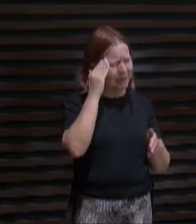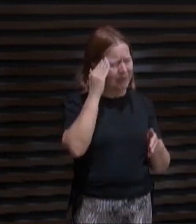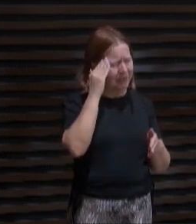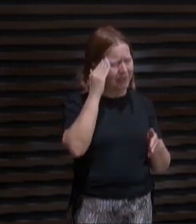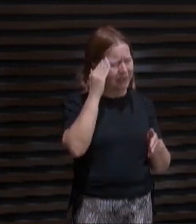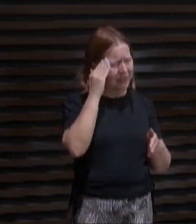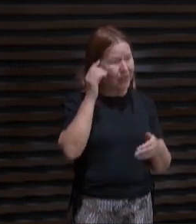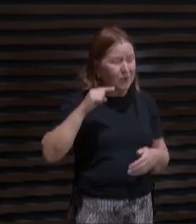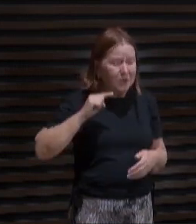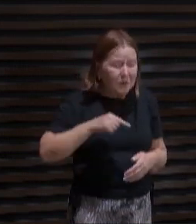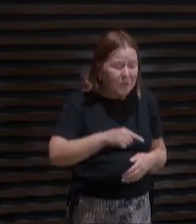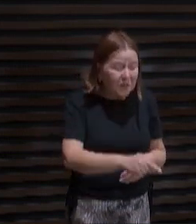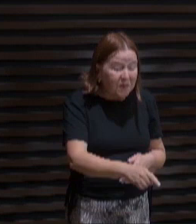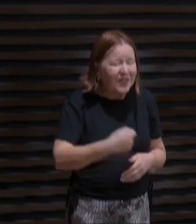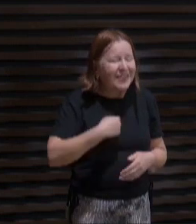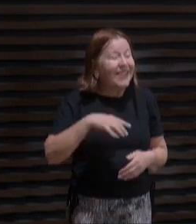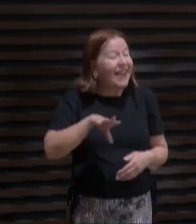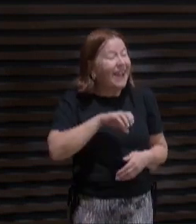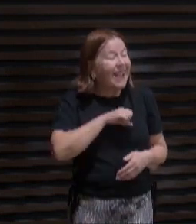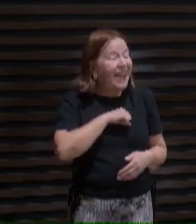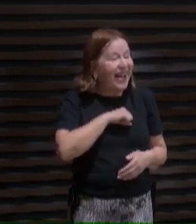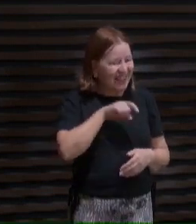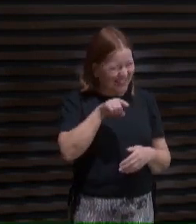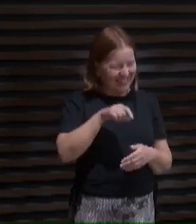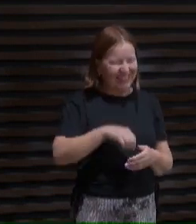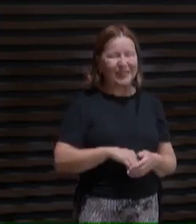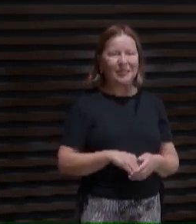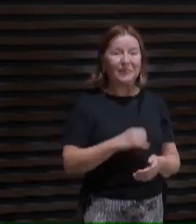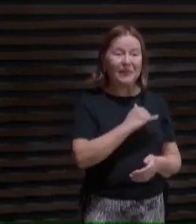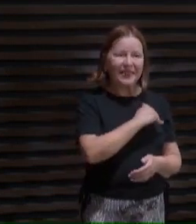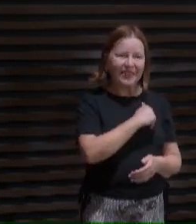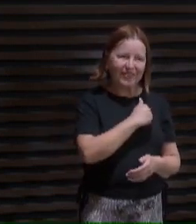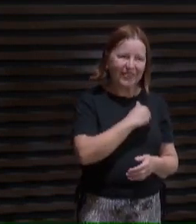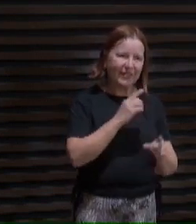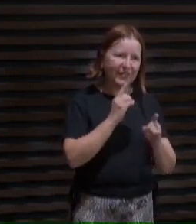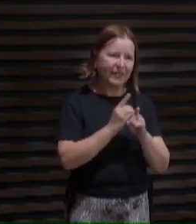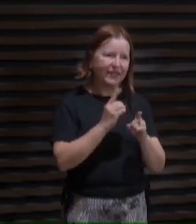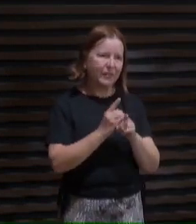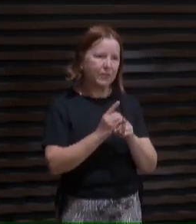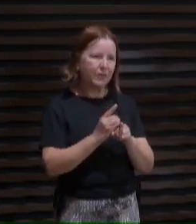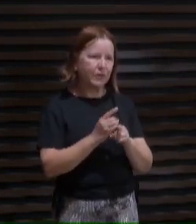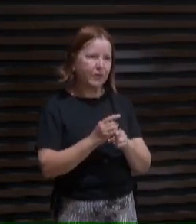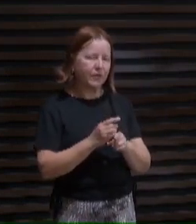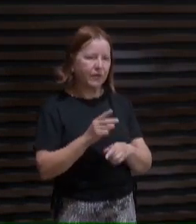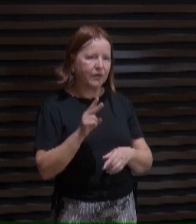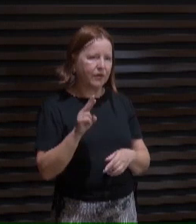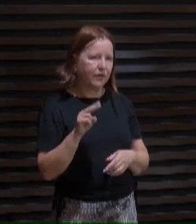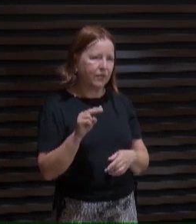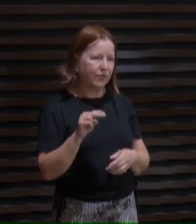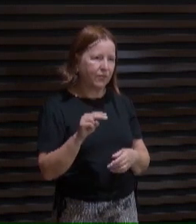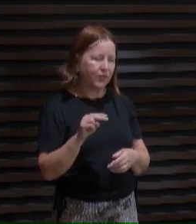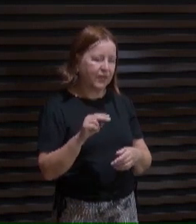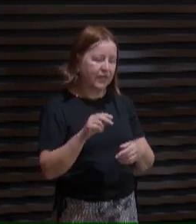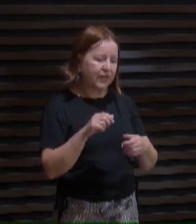é o quanto eu amo você. João é um discípulo que nunca assinou esse evangelho, mas